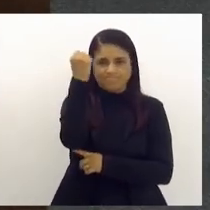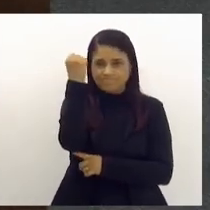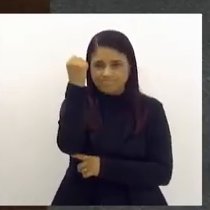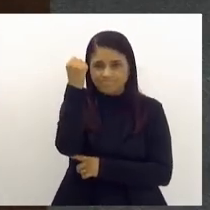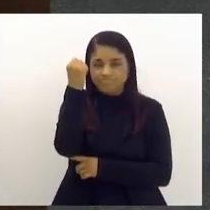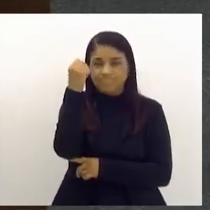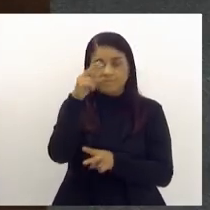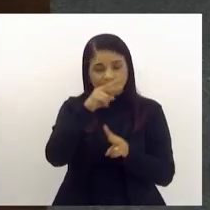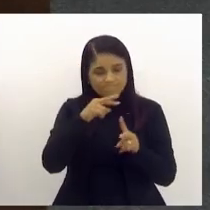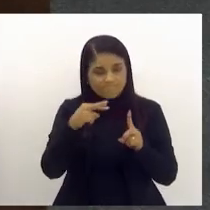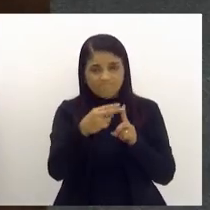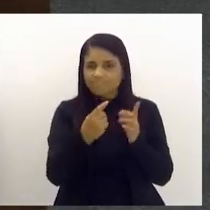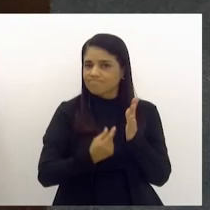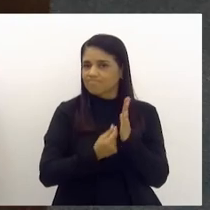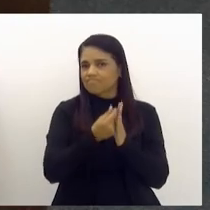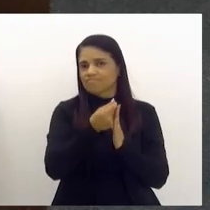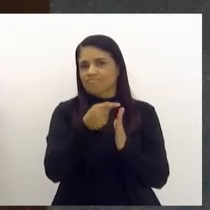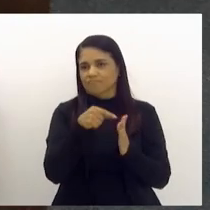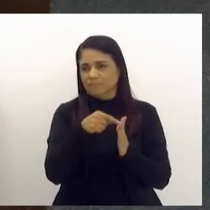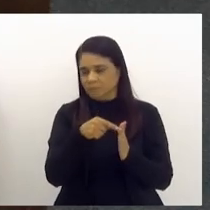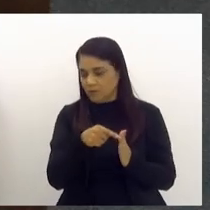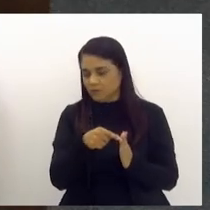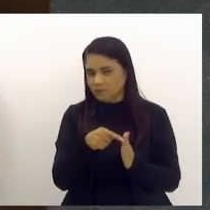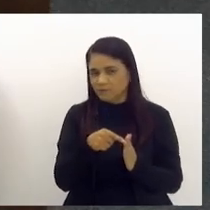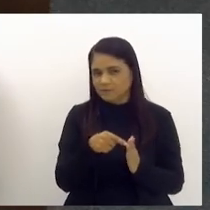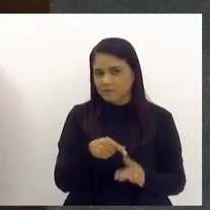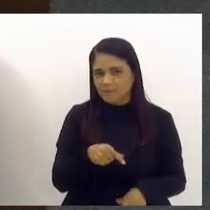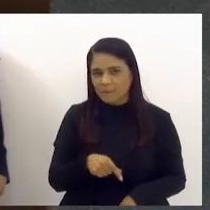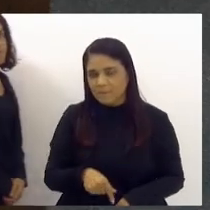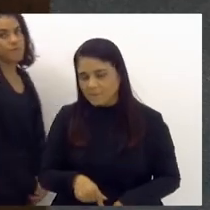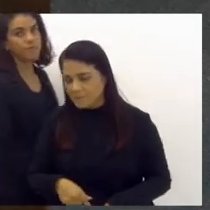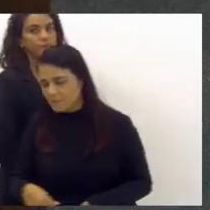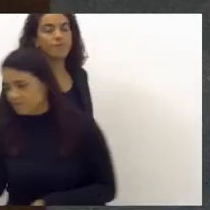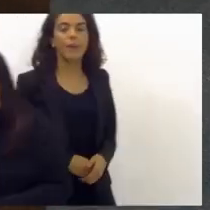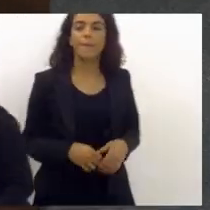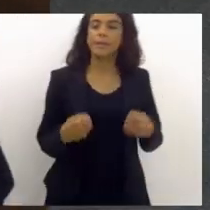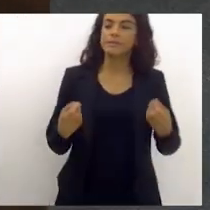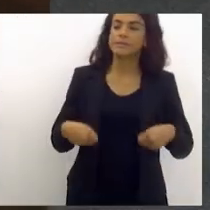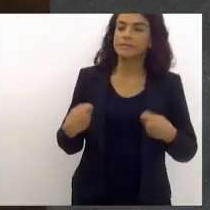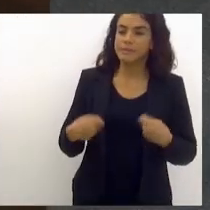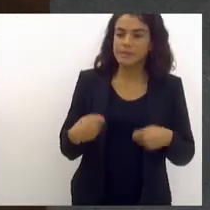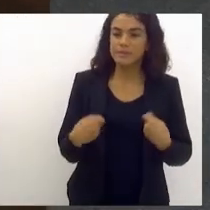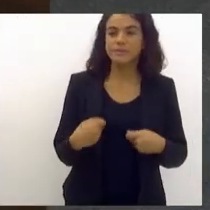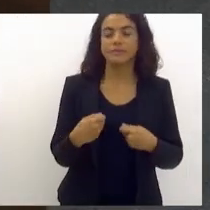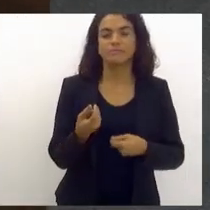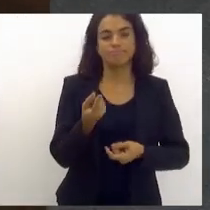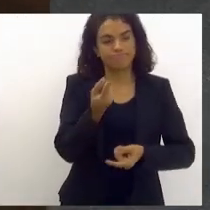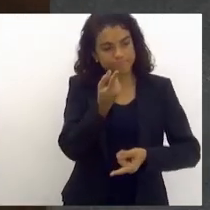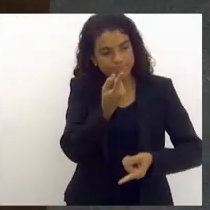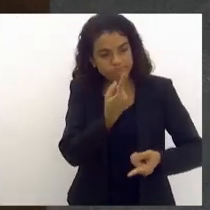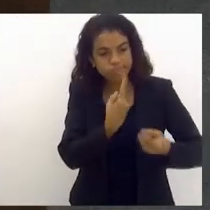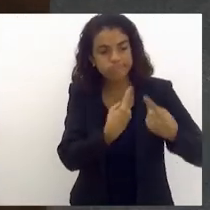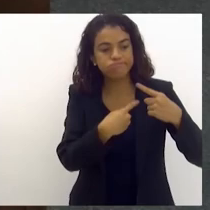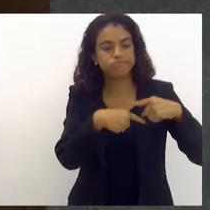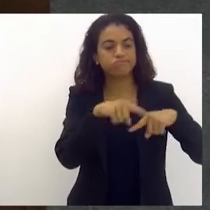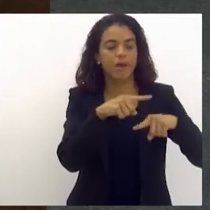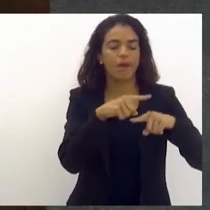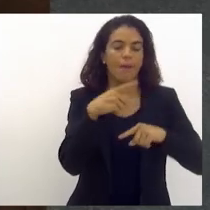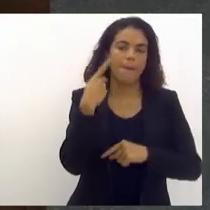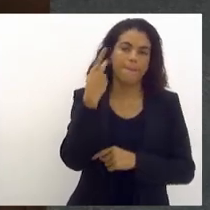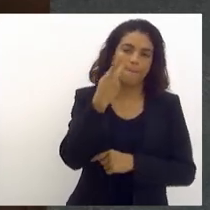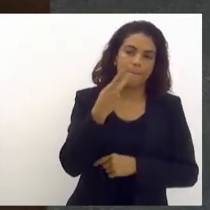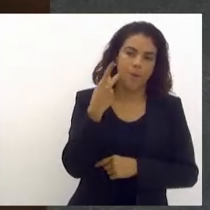de vista orçamentário. A gente precisa reconstituir a